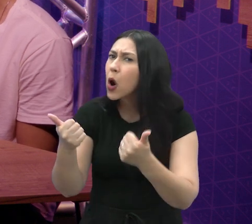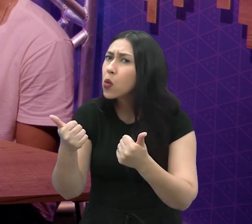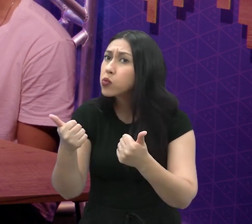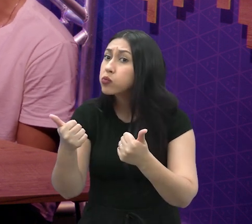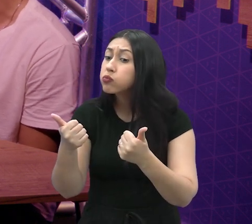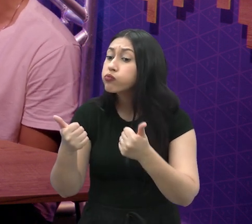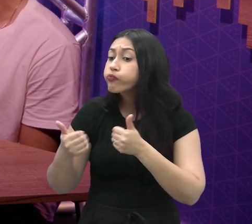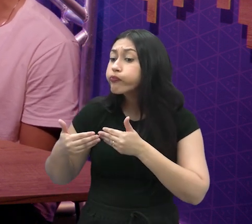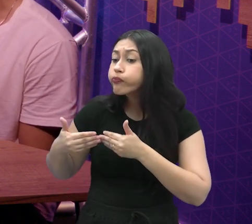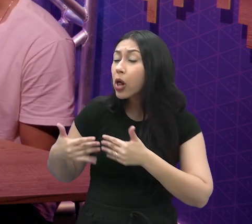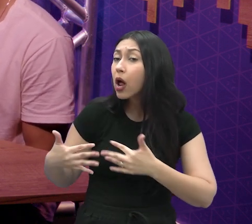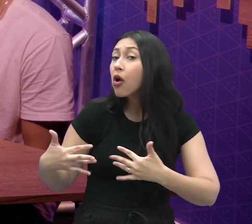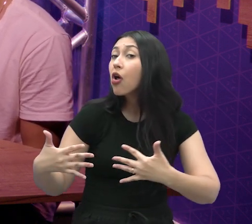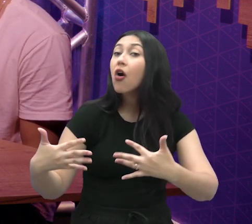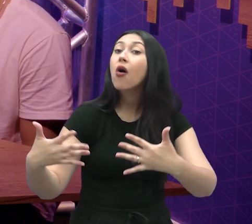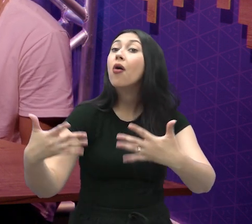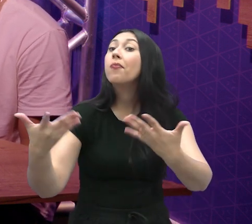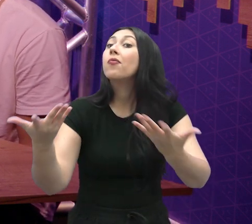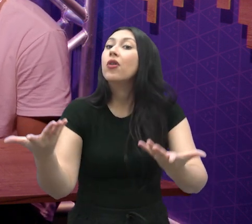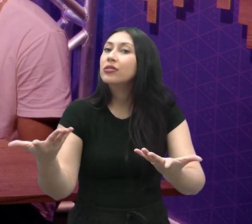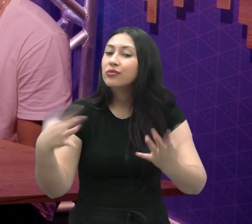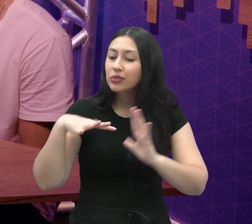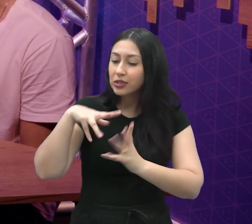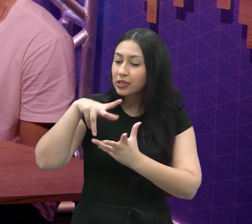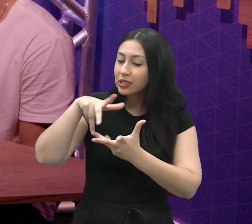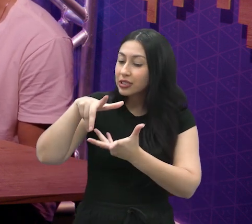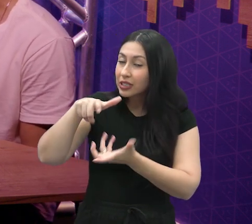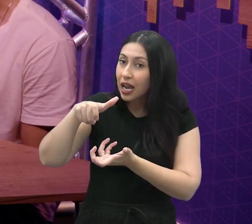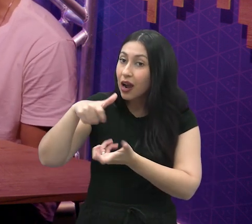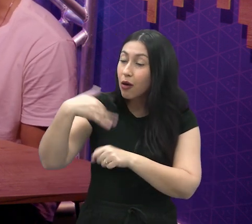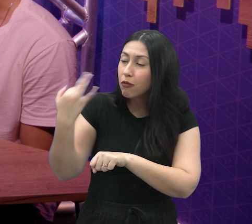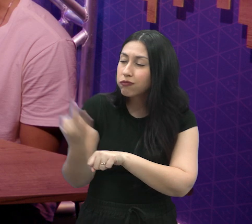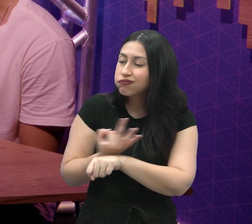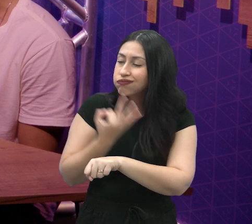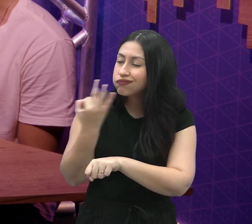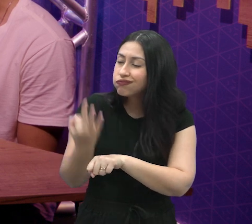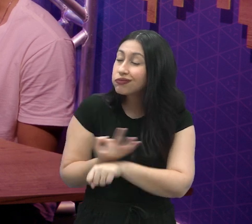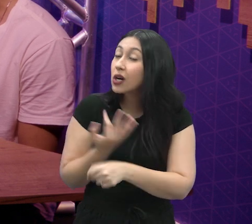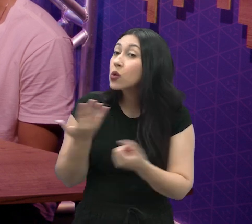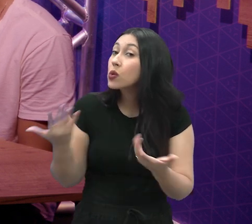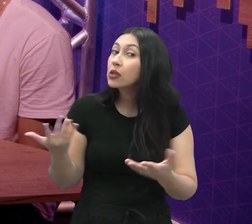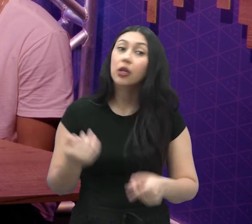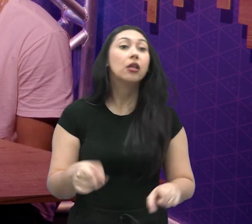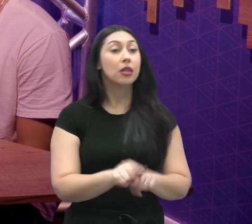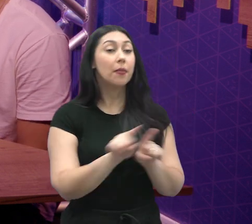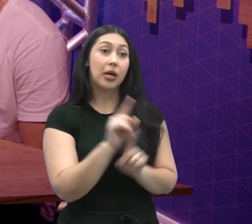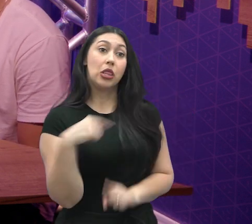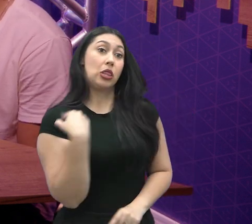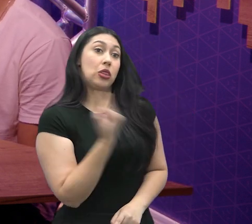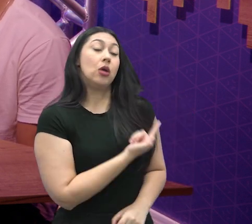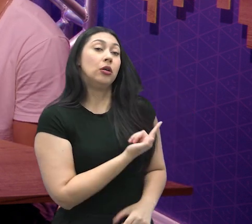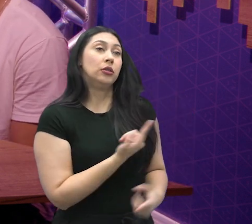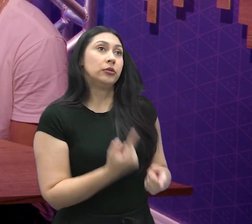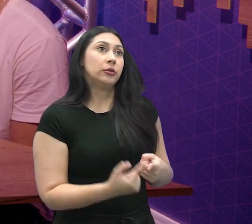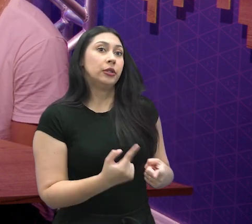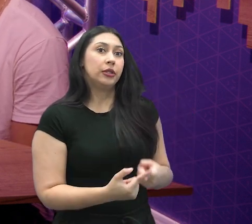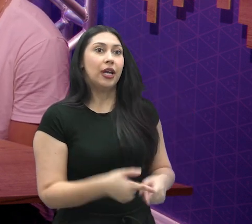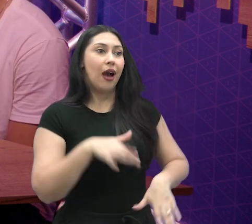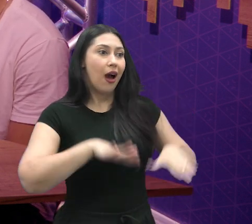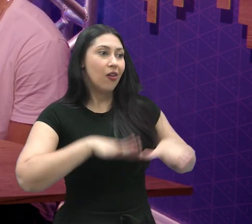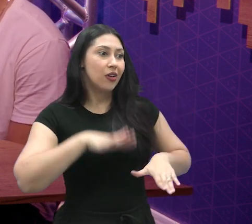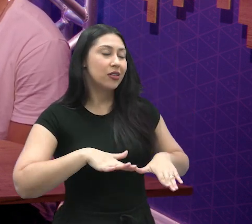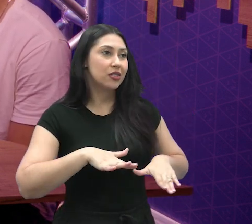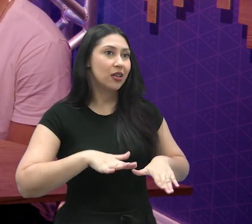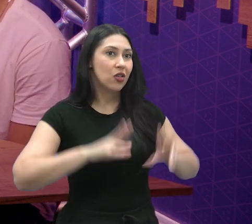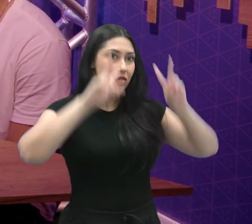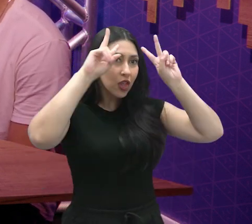chegar até quando? Quando que a Terra vai suportar a gente? Até quando, né? Uhum. E a gente mesmo, né? Porque em